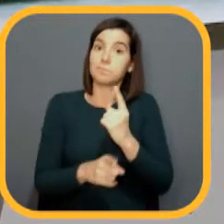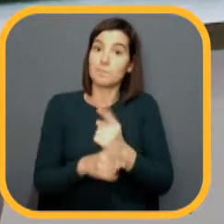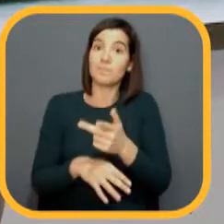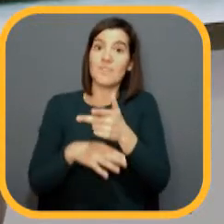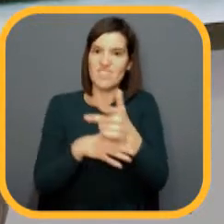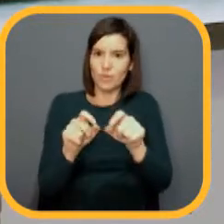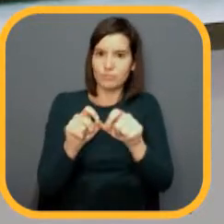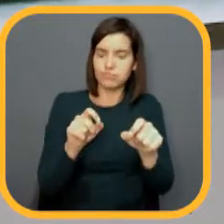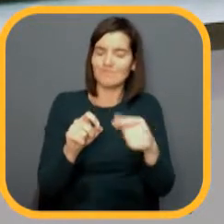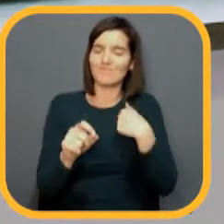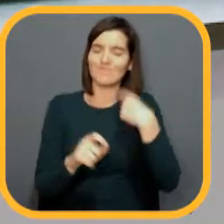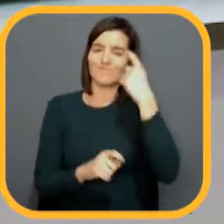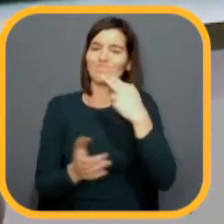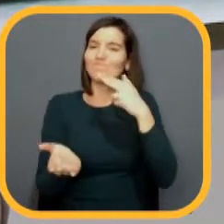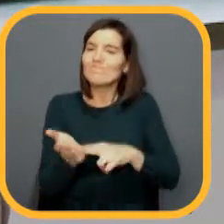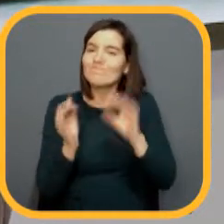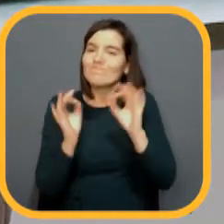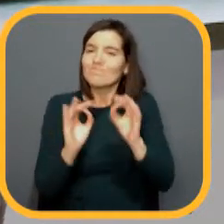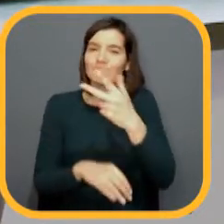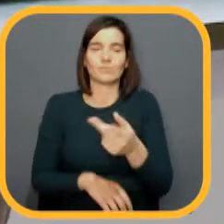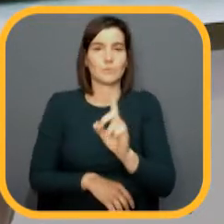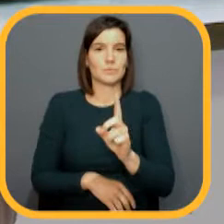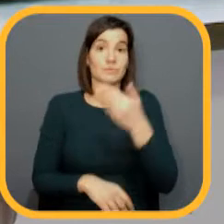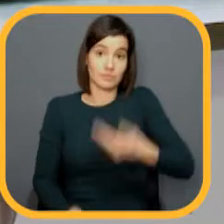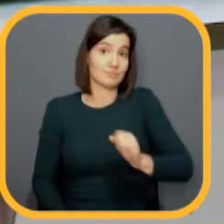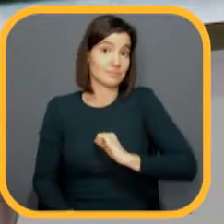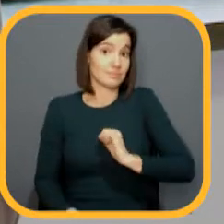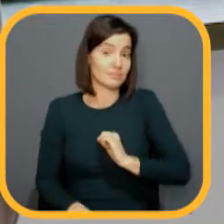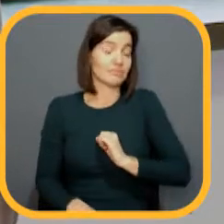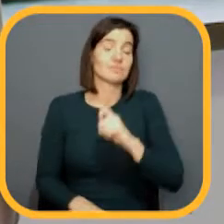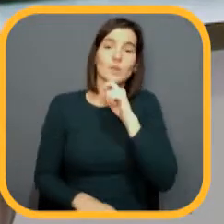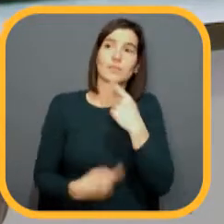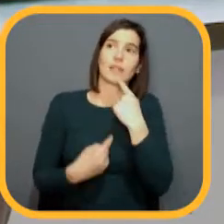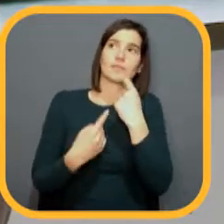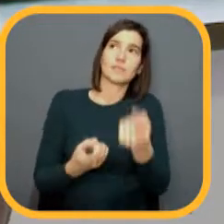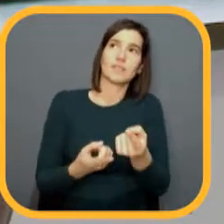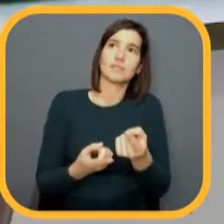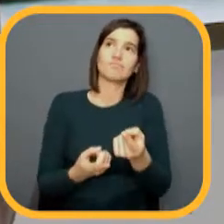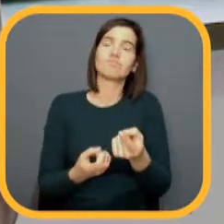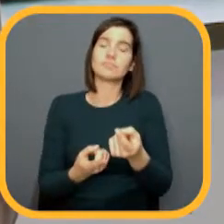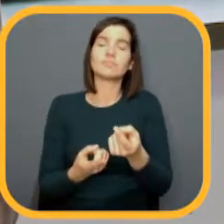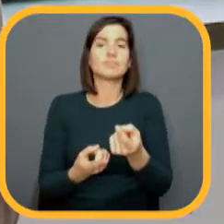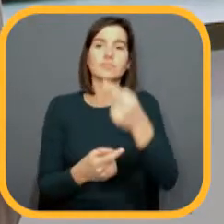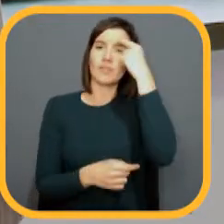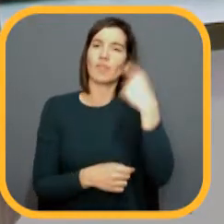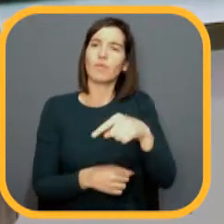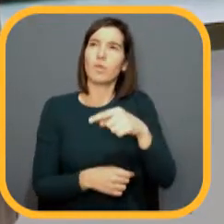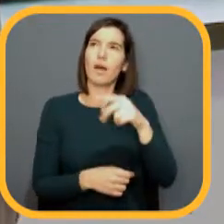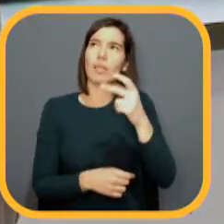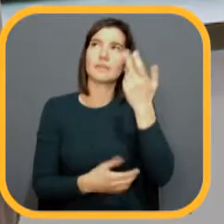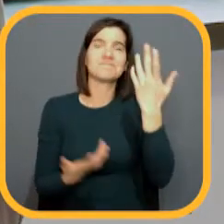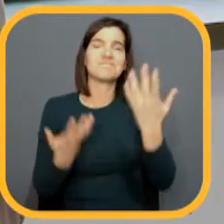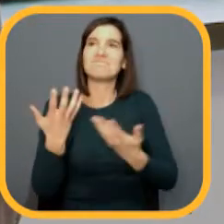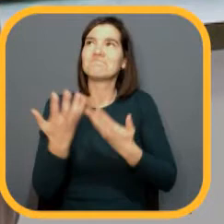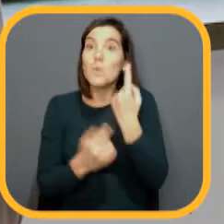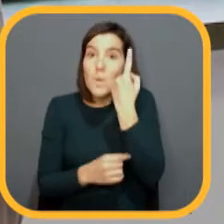seja vídeo, não é aquilo que eu estou a ver. E pela experiência que eu tenho, posso dizer-te que tenho dificuldade em